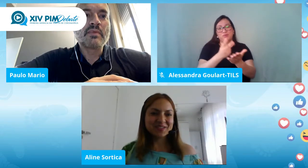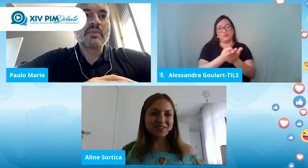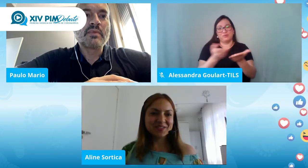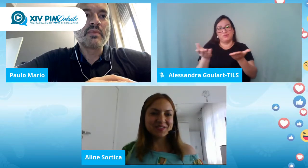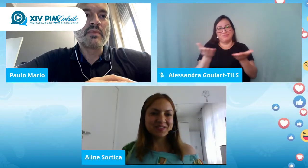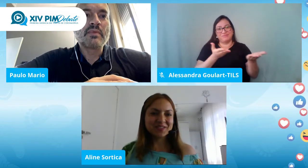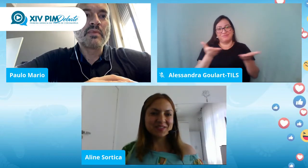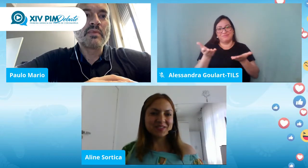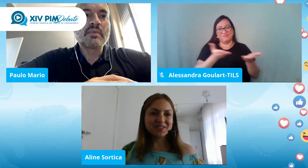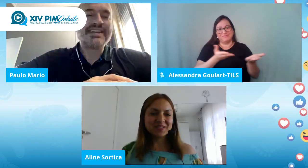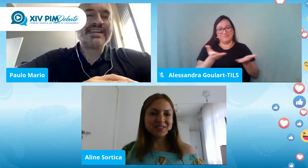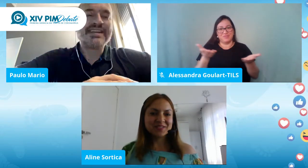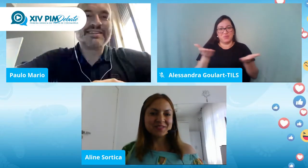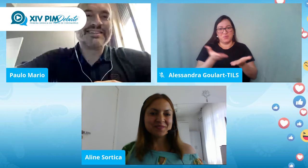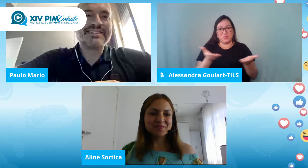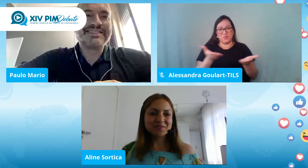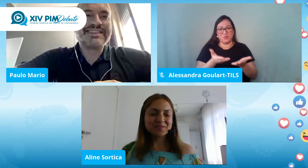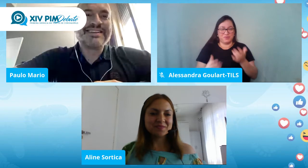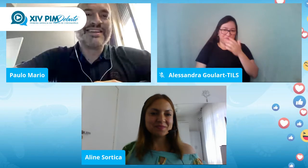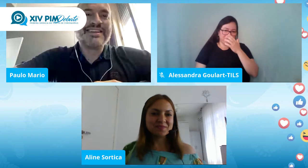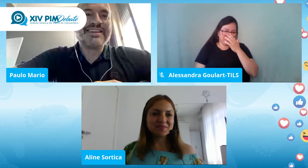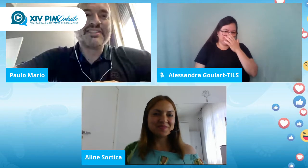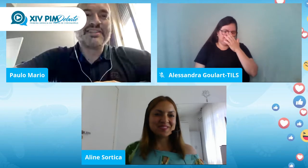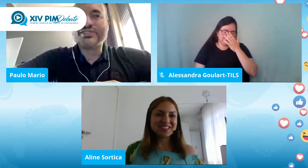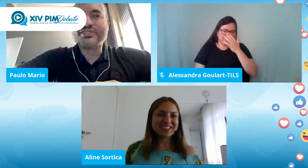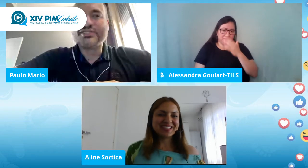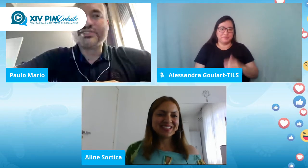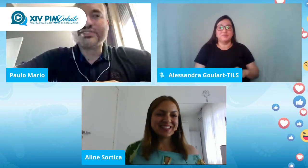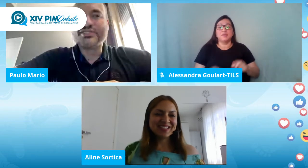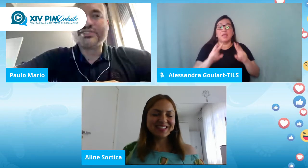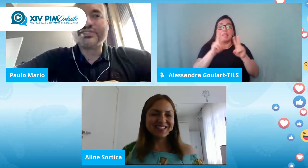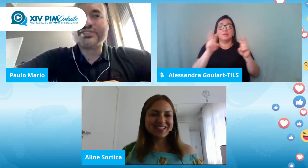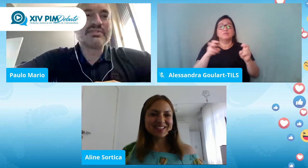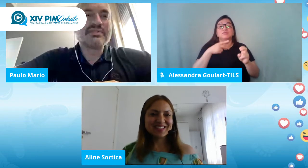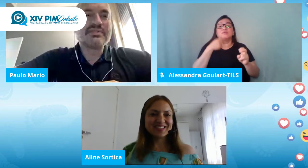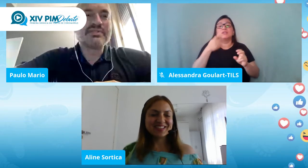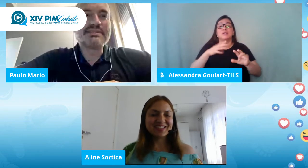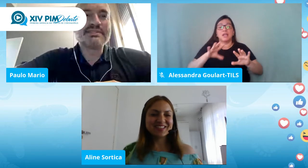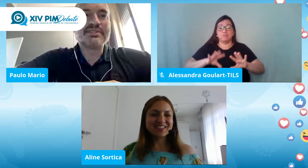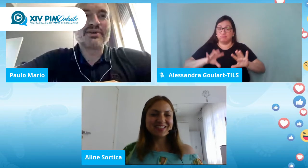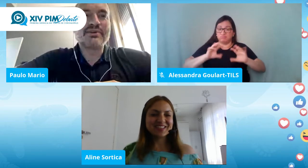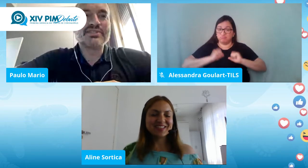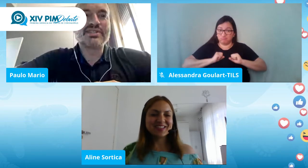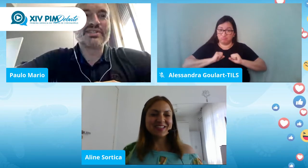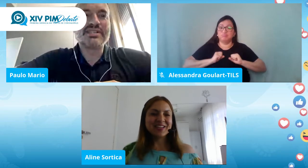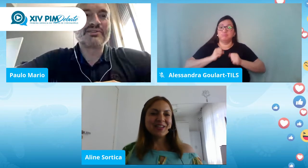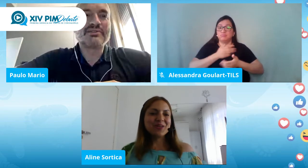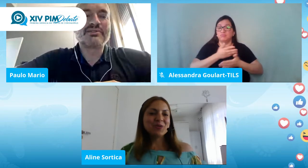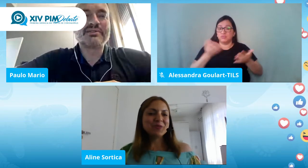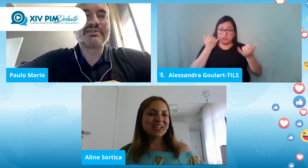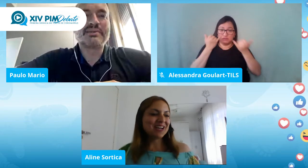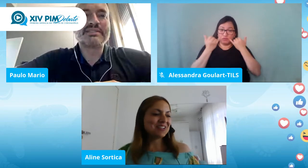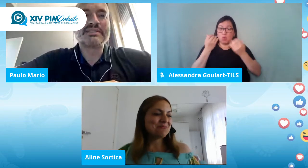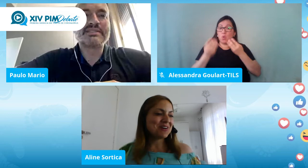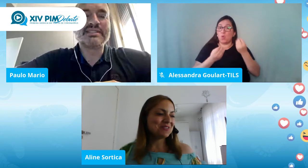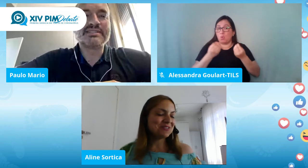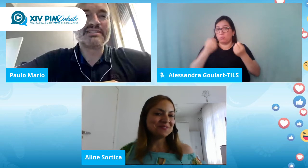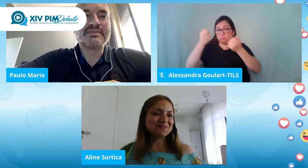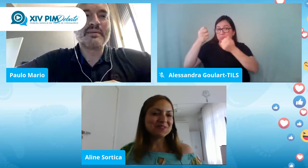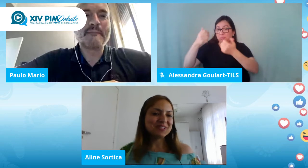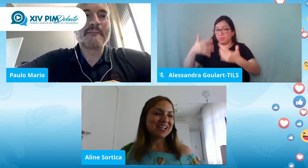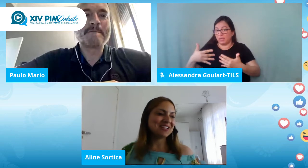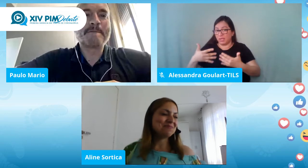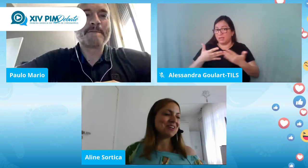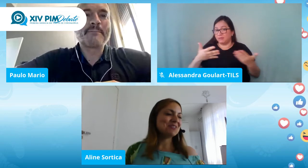a nossa conversa de informações a respeito da transmissão vertical que a gente queria passar para vocês. Obrigado. Obrigada,